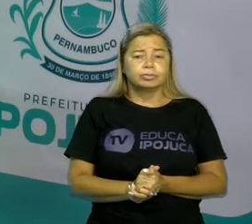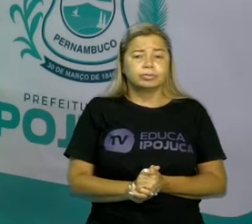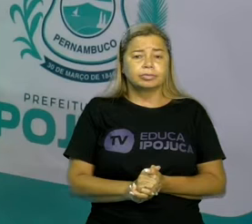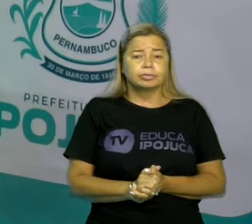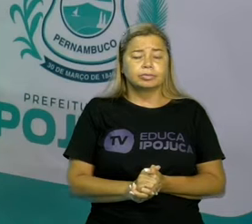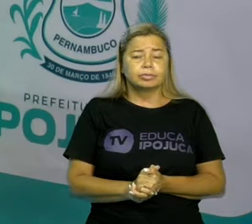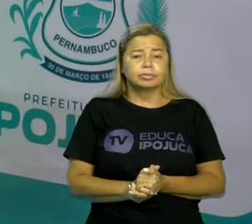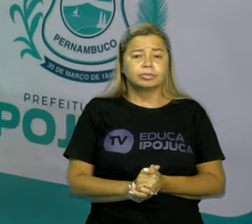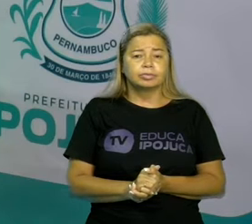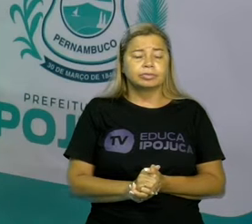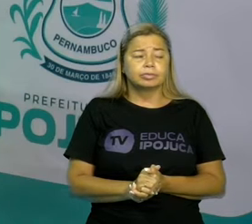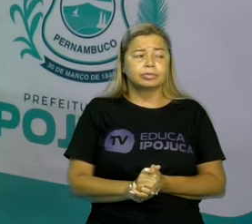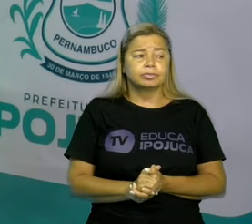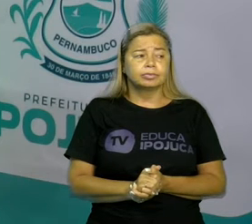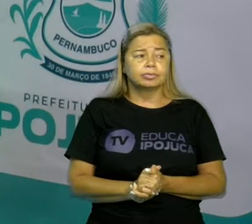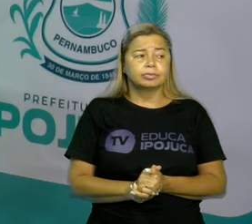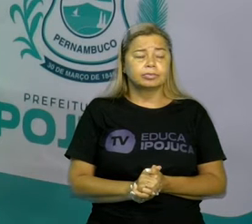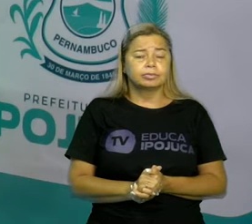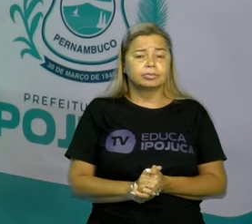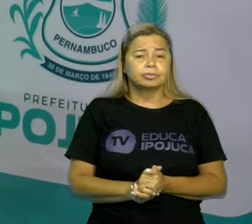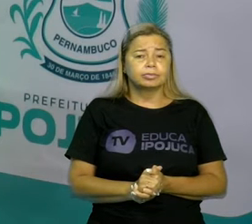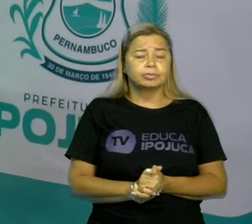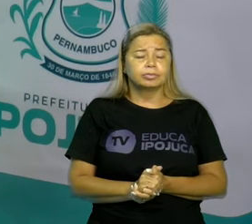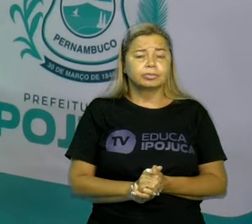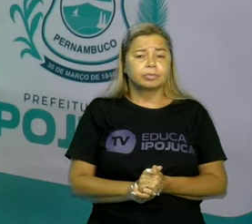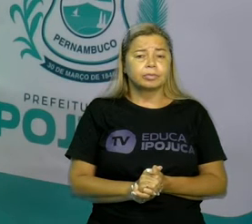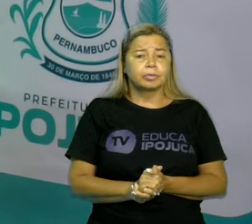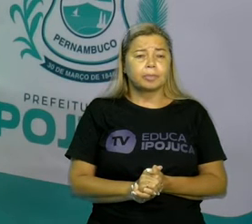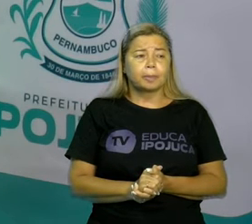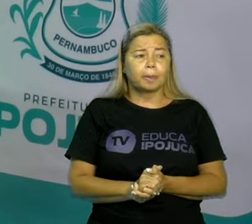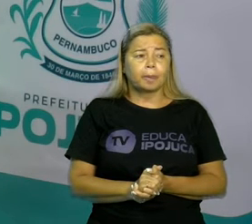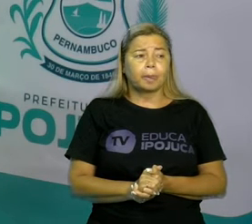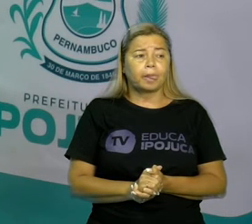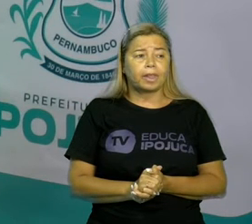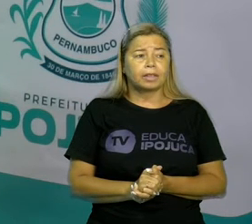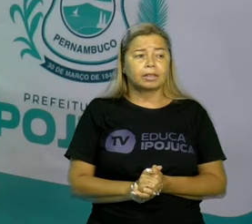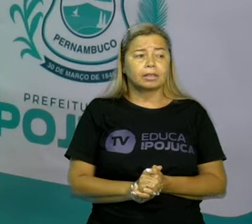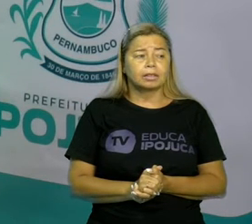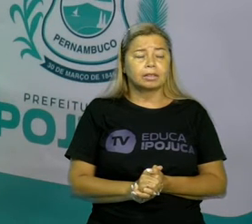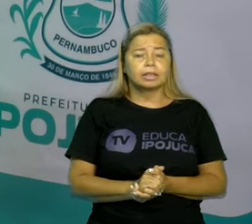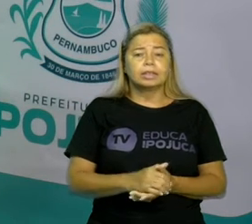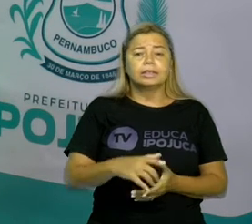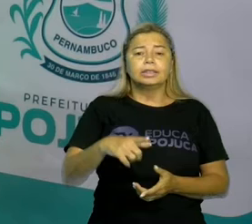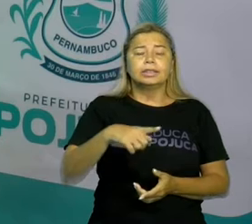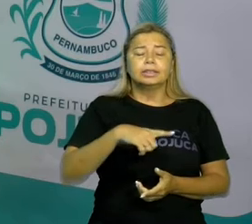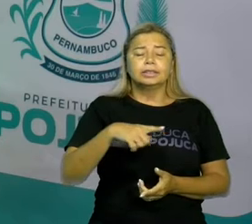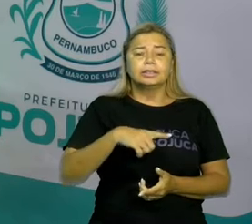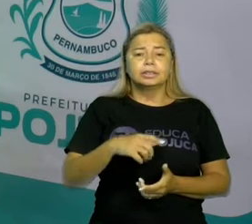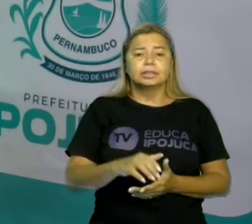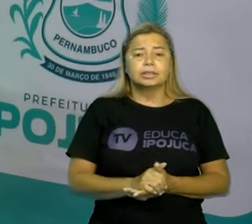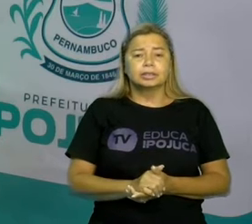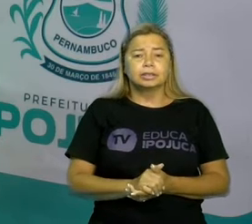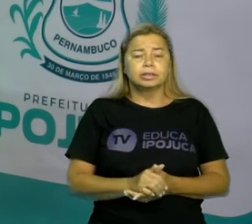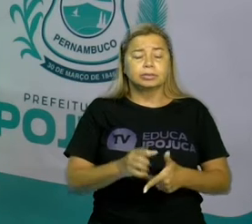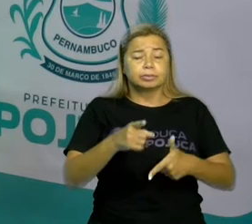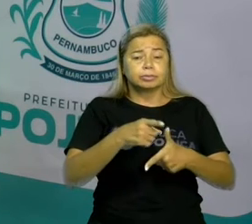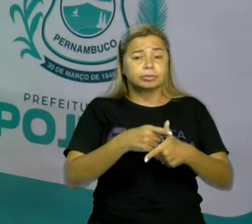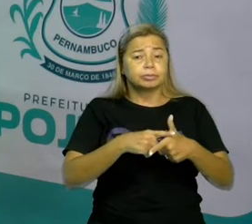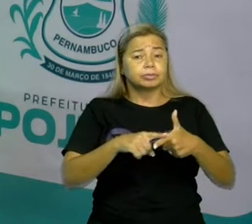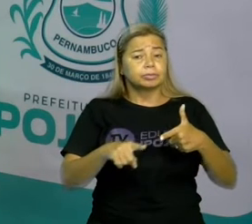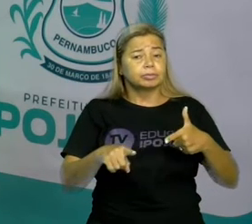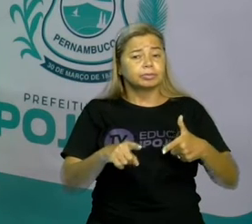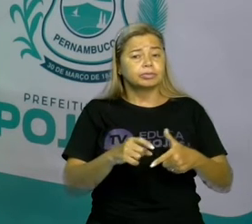E aí temos aí um com um probleminha né para